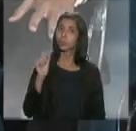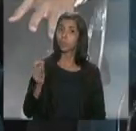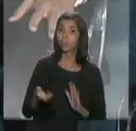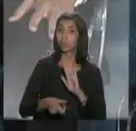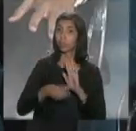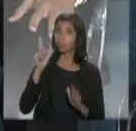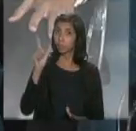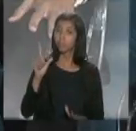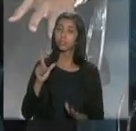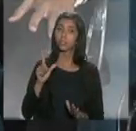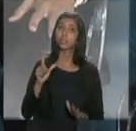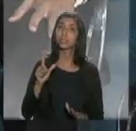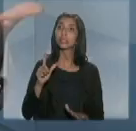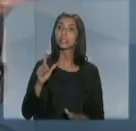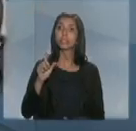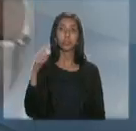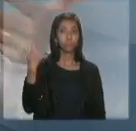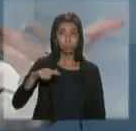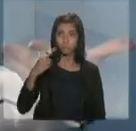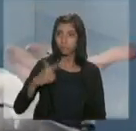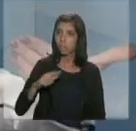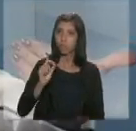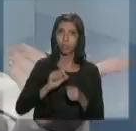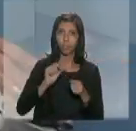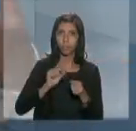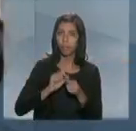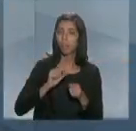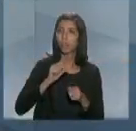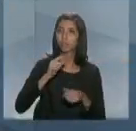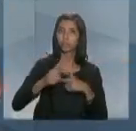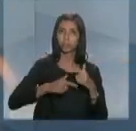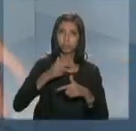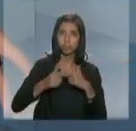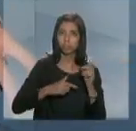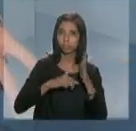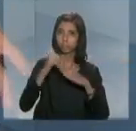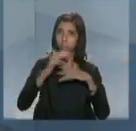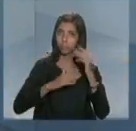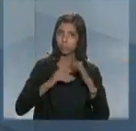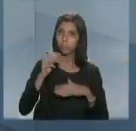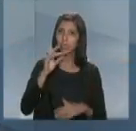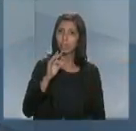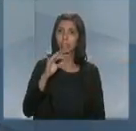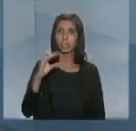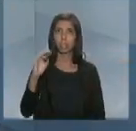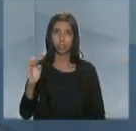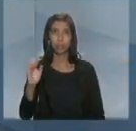gente, antes, sem essa ferramenta que está sendo